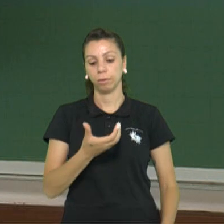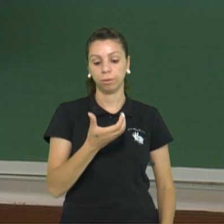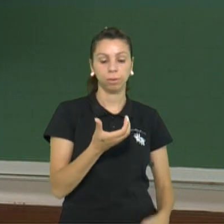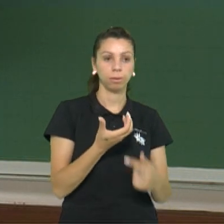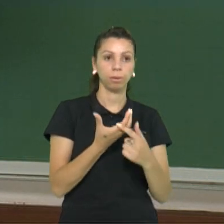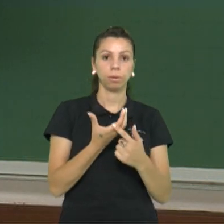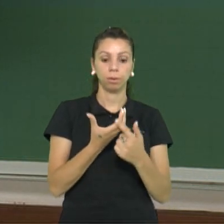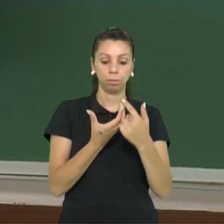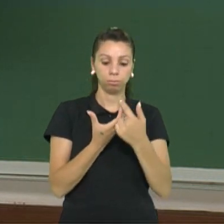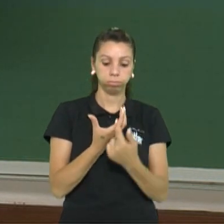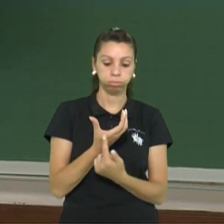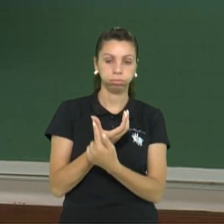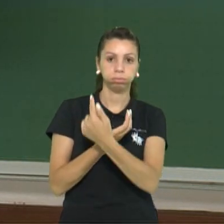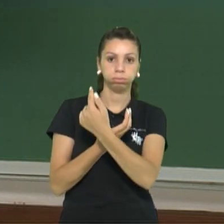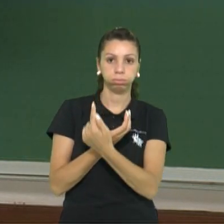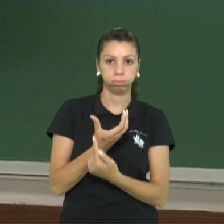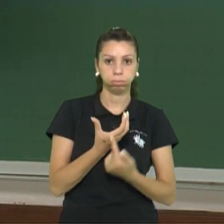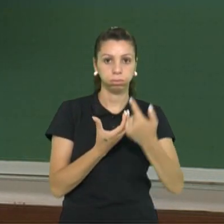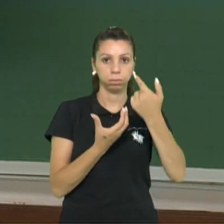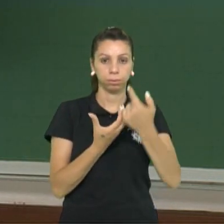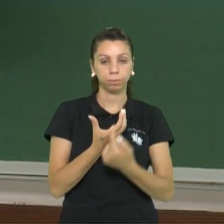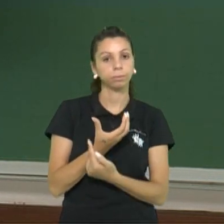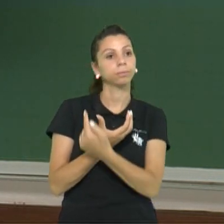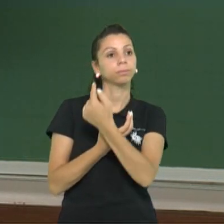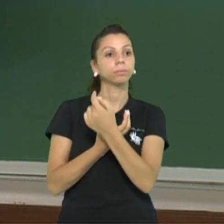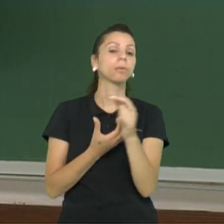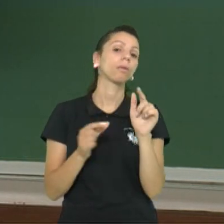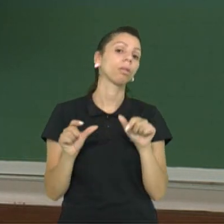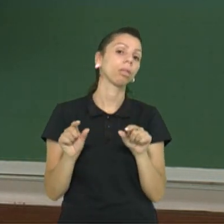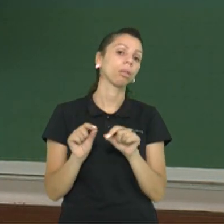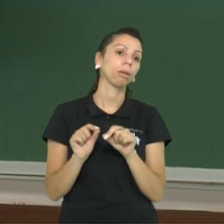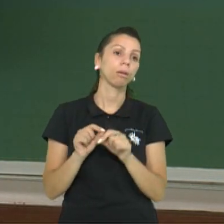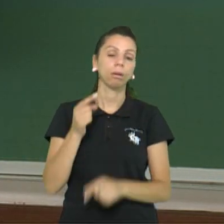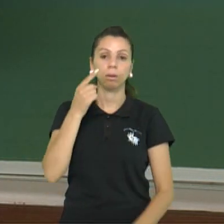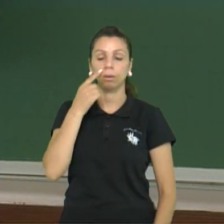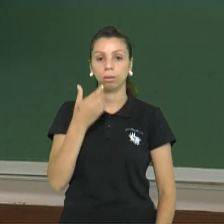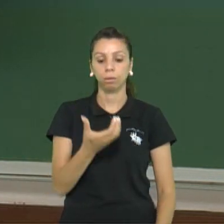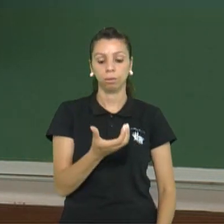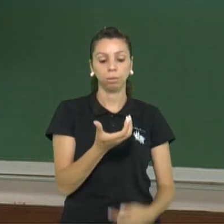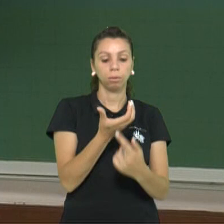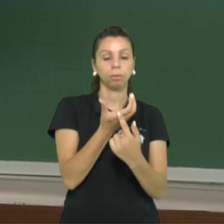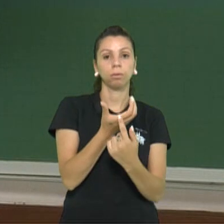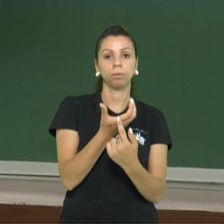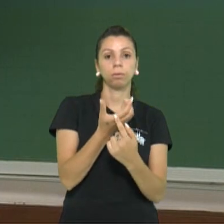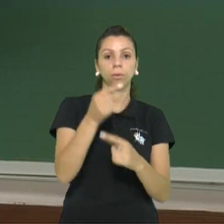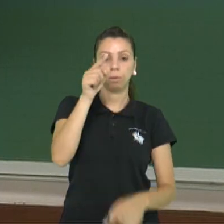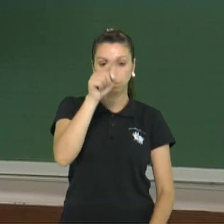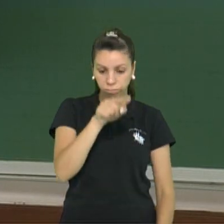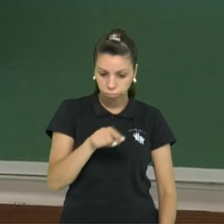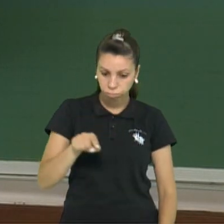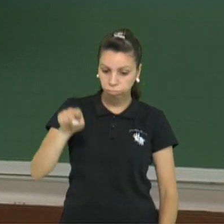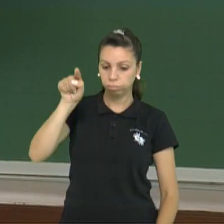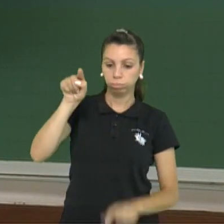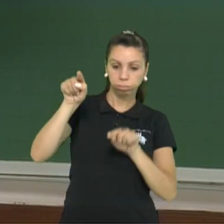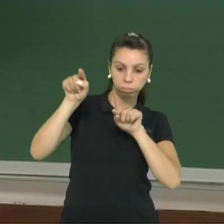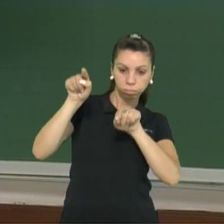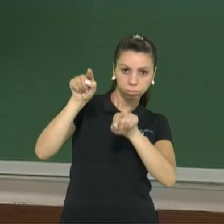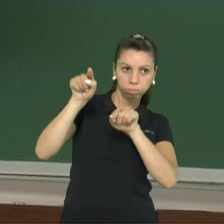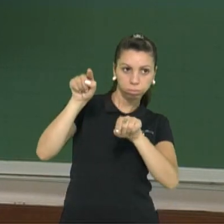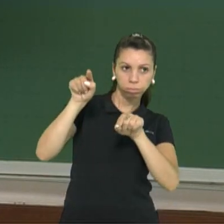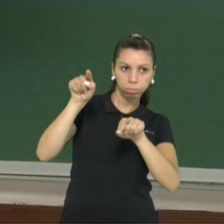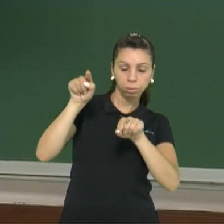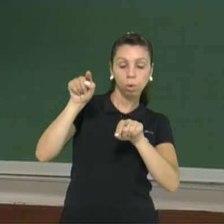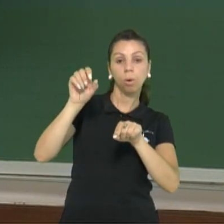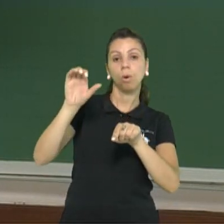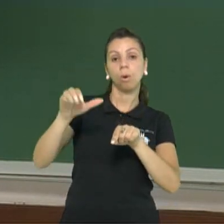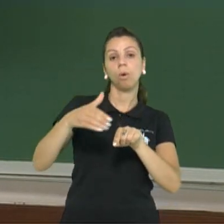para cima, o interior da curva é voltado para cima, o que, que eu tenho? O ponto mais baixo ou o mais alto, se a concavidade for voltada